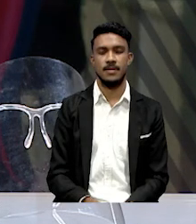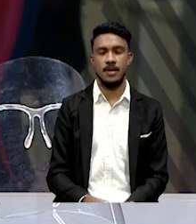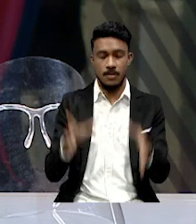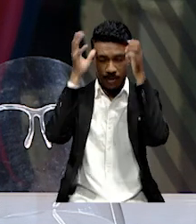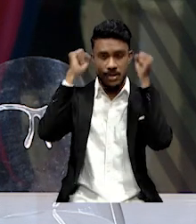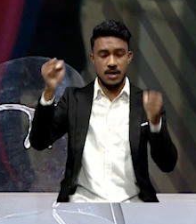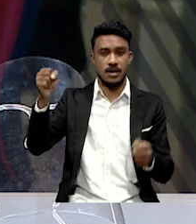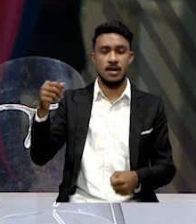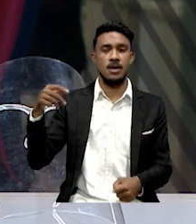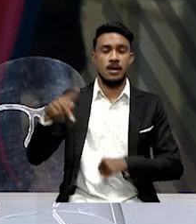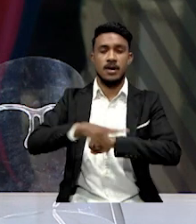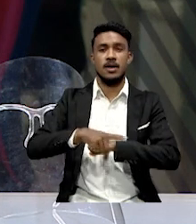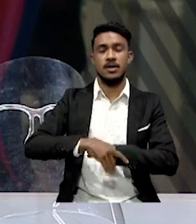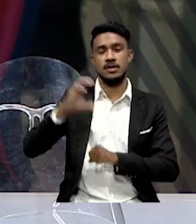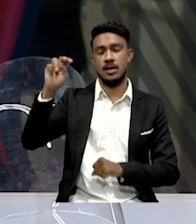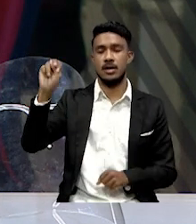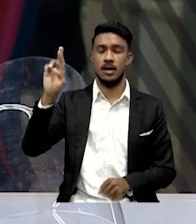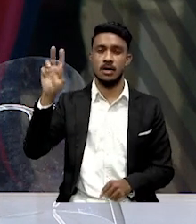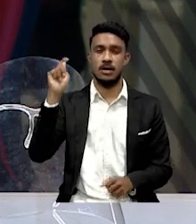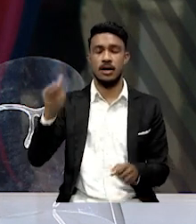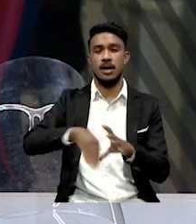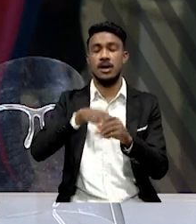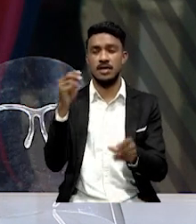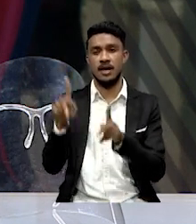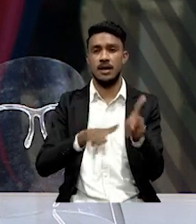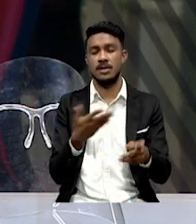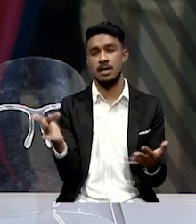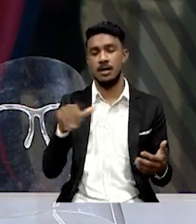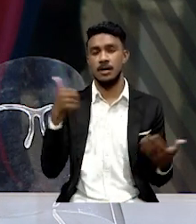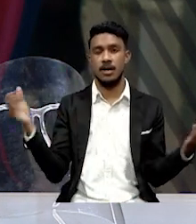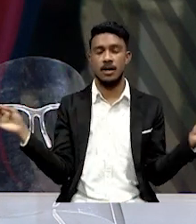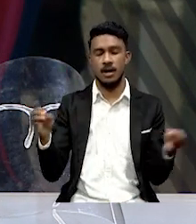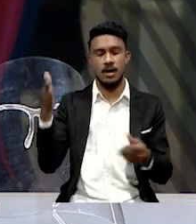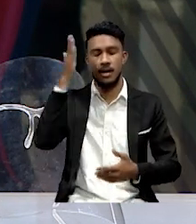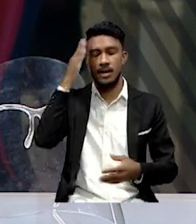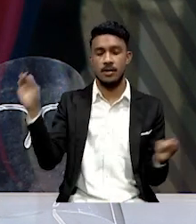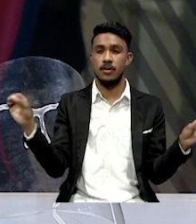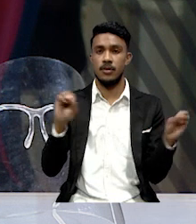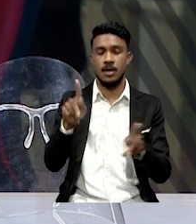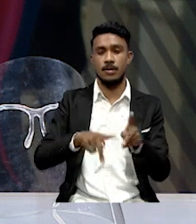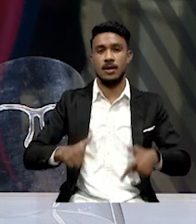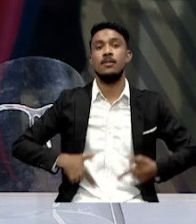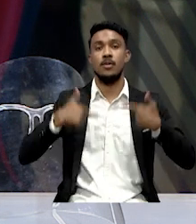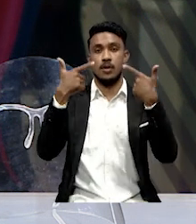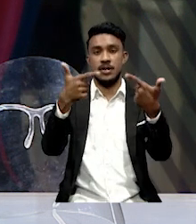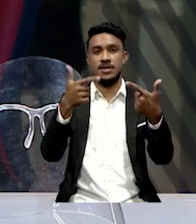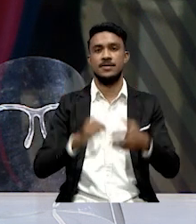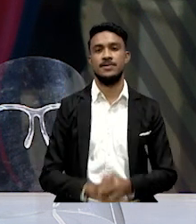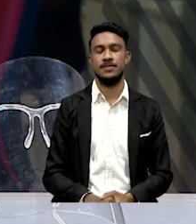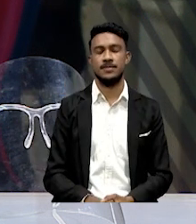Presidente partido Xanana afirma tempo tona tua hasai e sira nebe durante nunka hanoin povu ni moris.